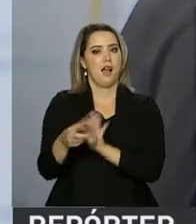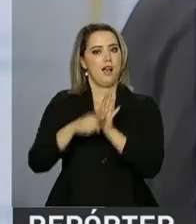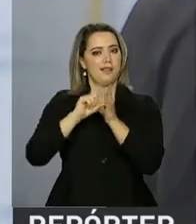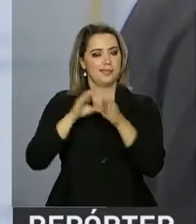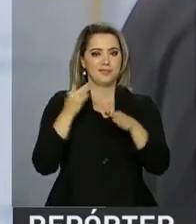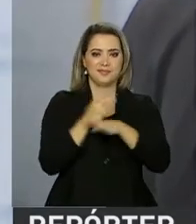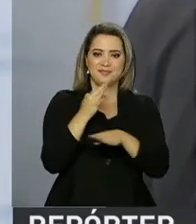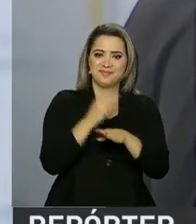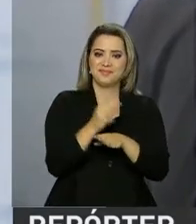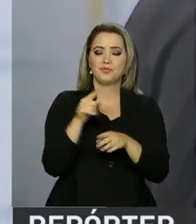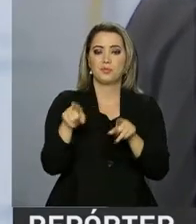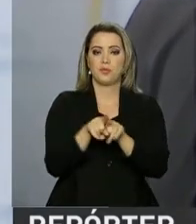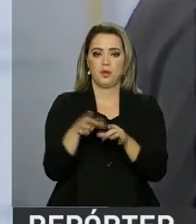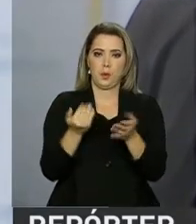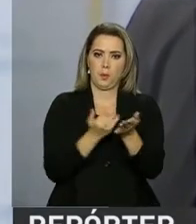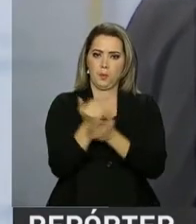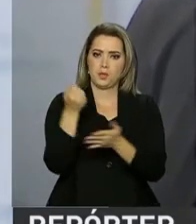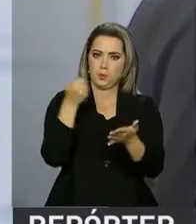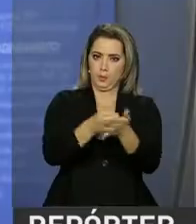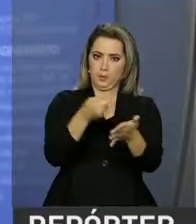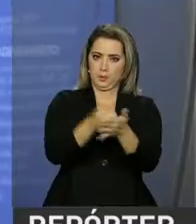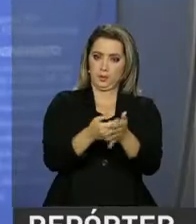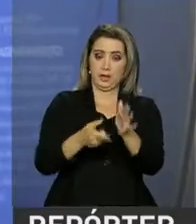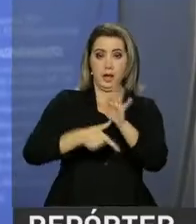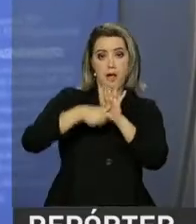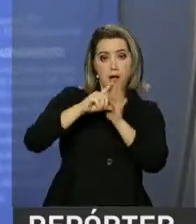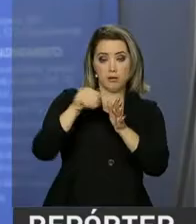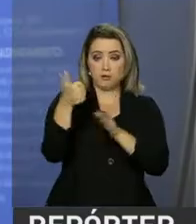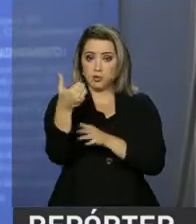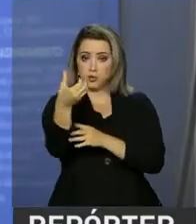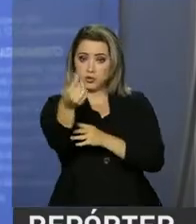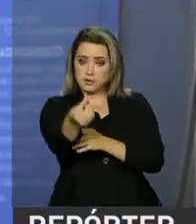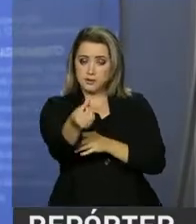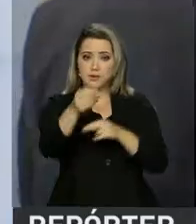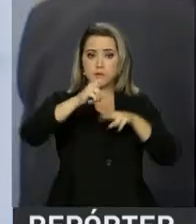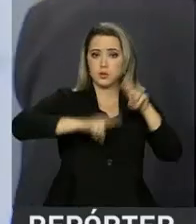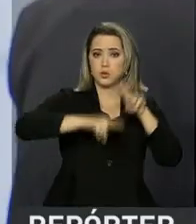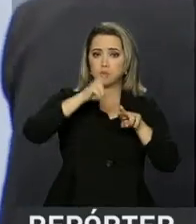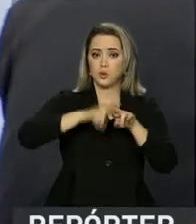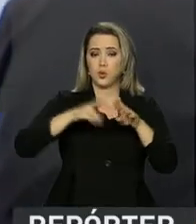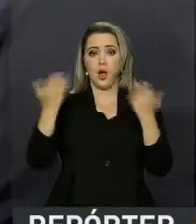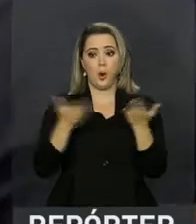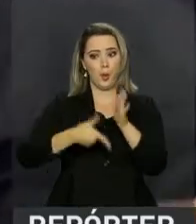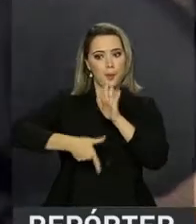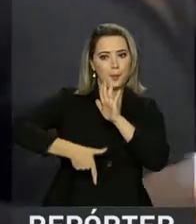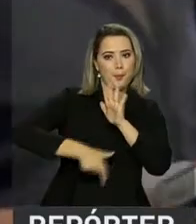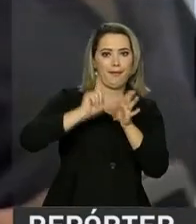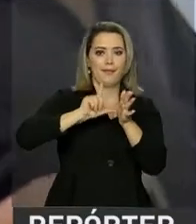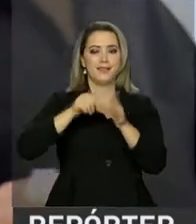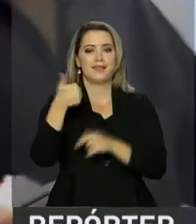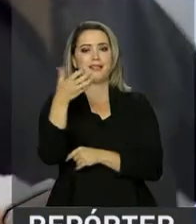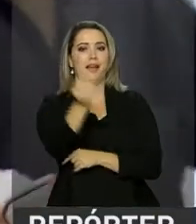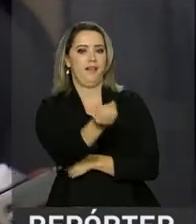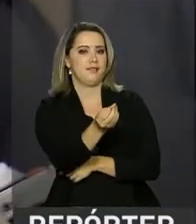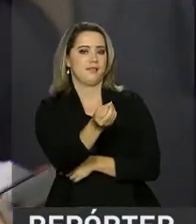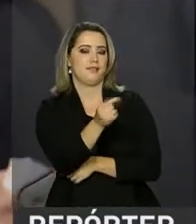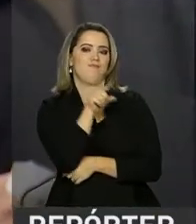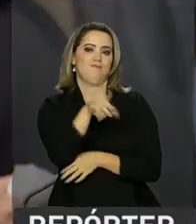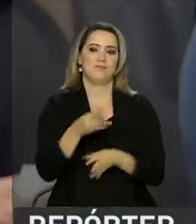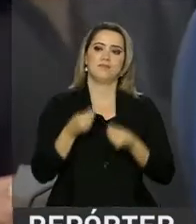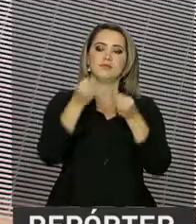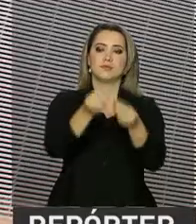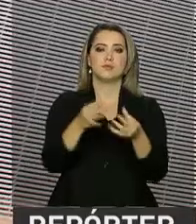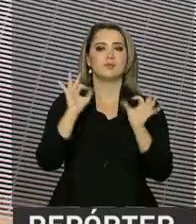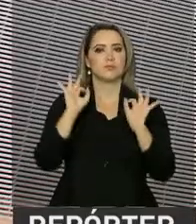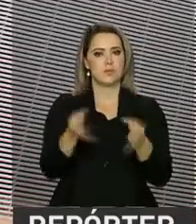a data do início dos pagamentos que era o dia 16 de junho foi adiantada para o dia 10 para assegurar rapidez